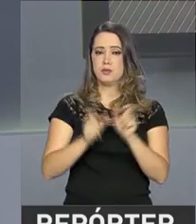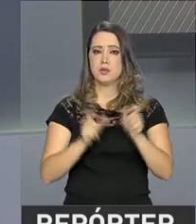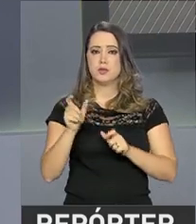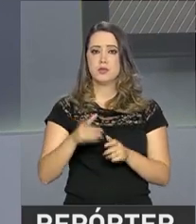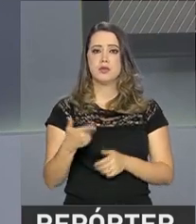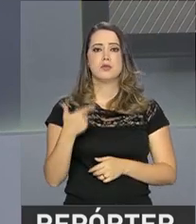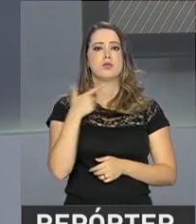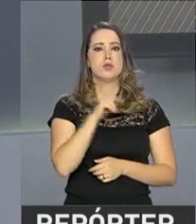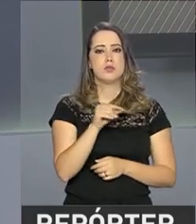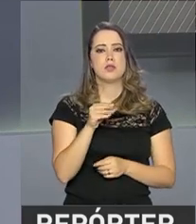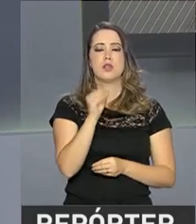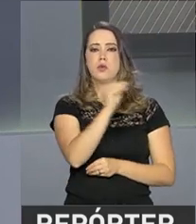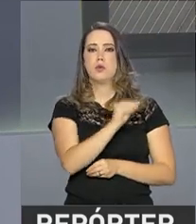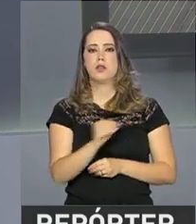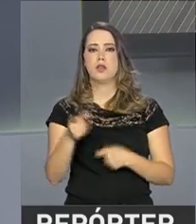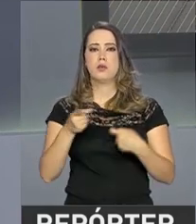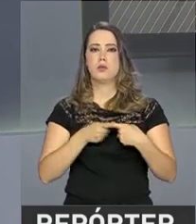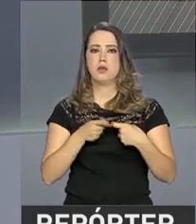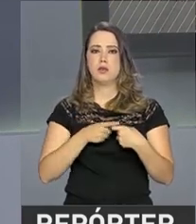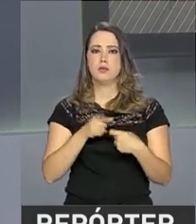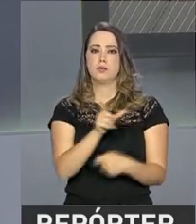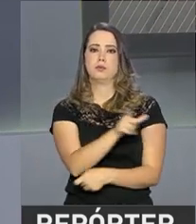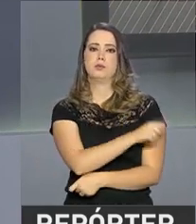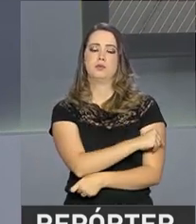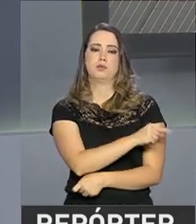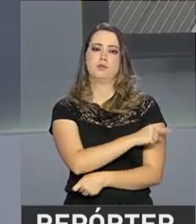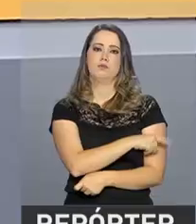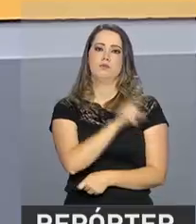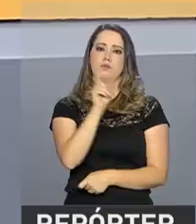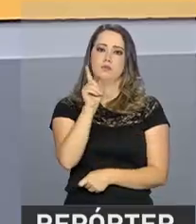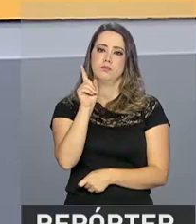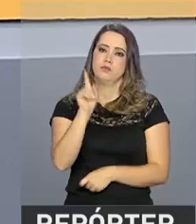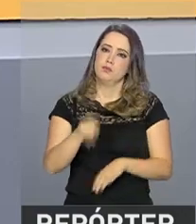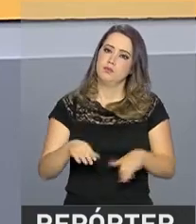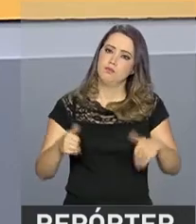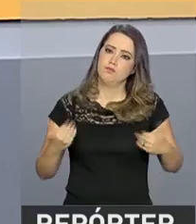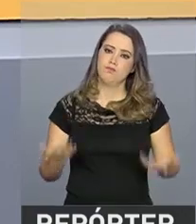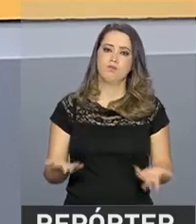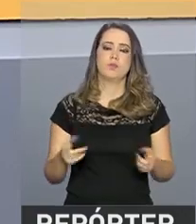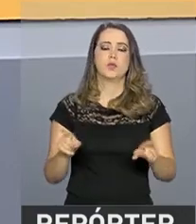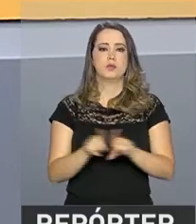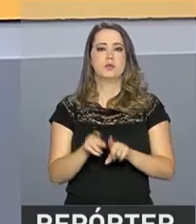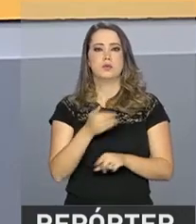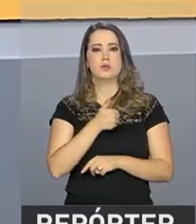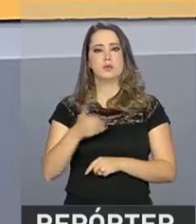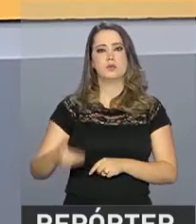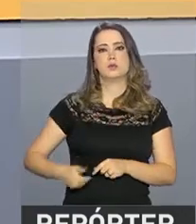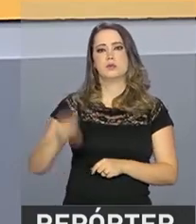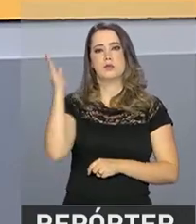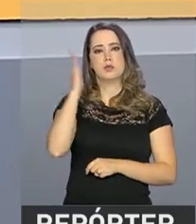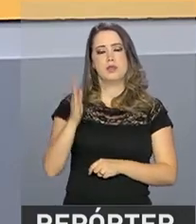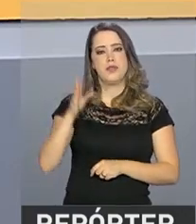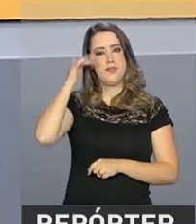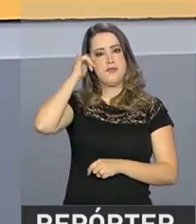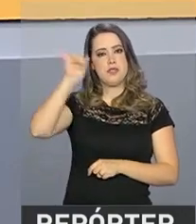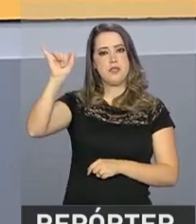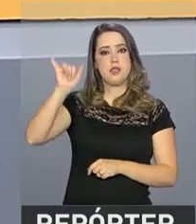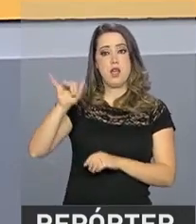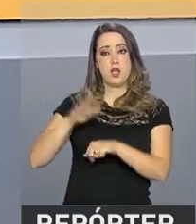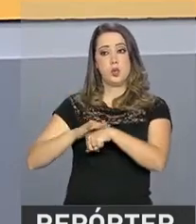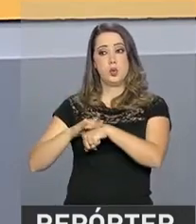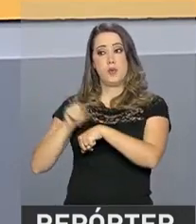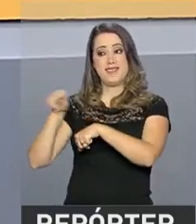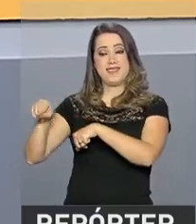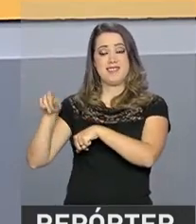venezuelanos fazem exames médicos e recebem vacinas é uma forma também de o governo brasileiro é evitar que doenças